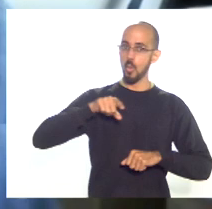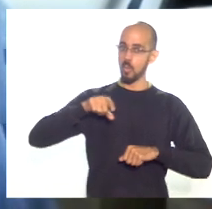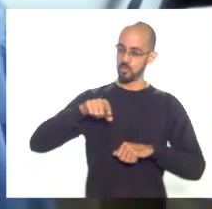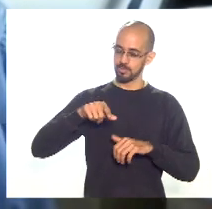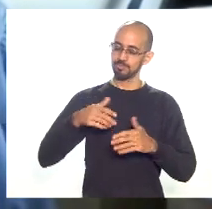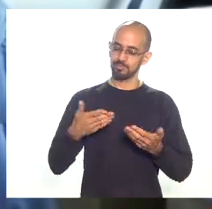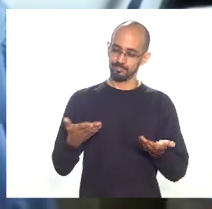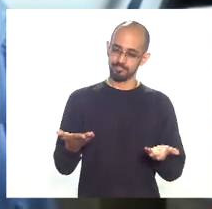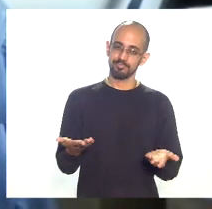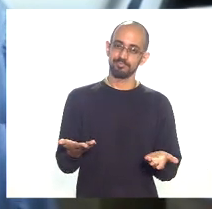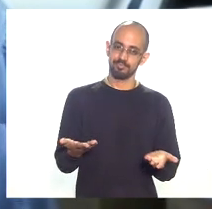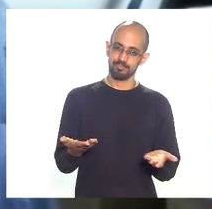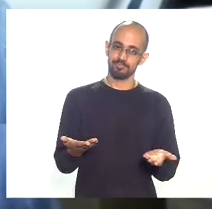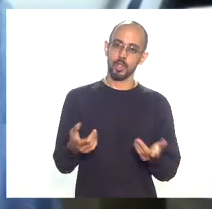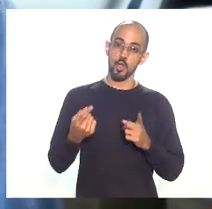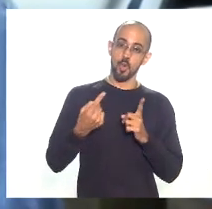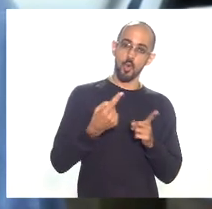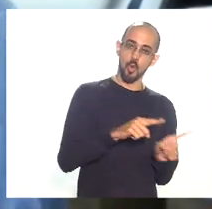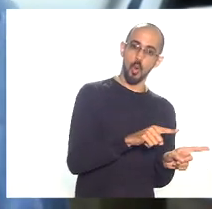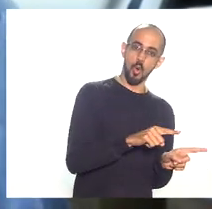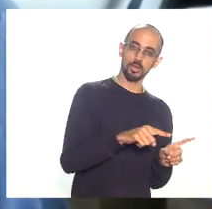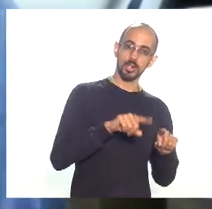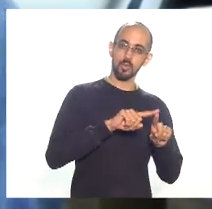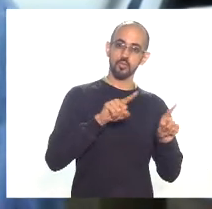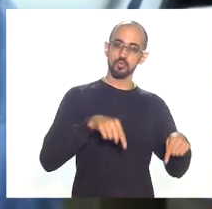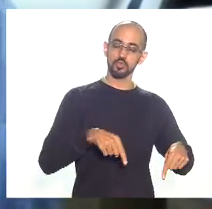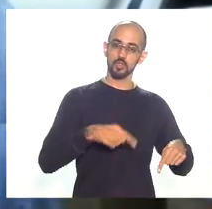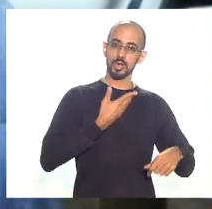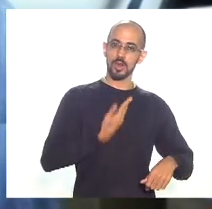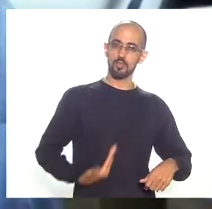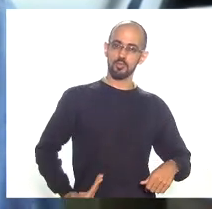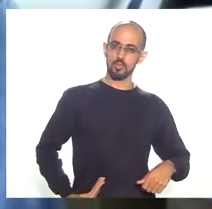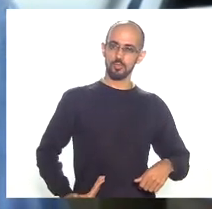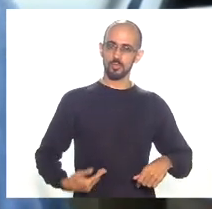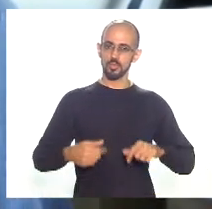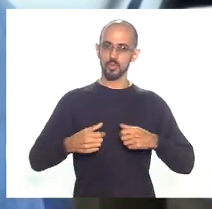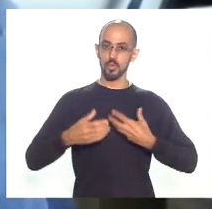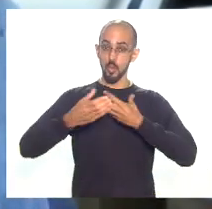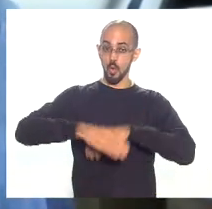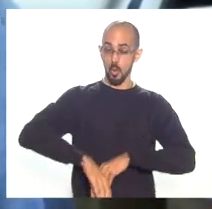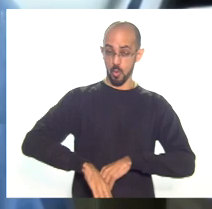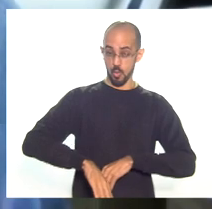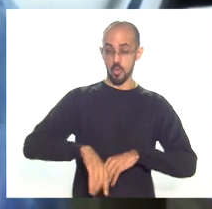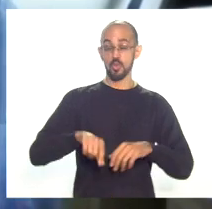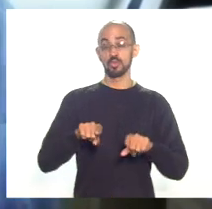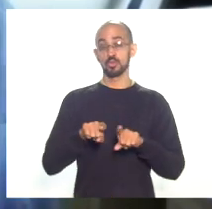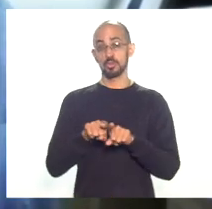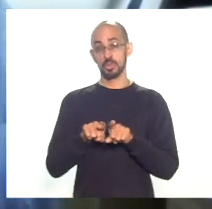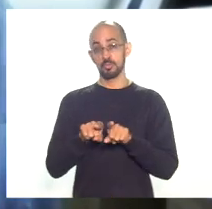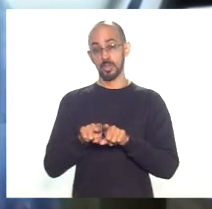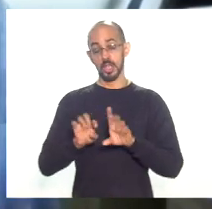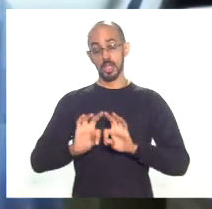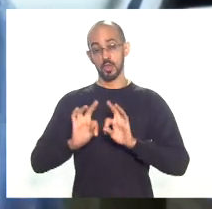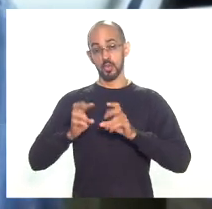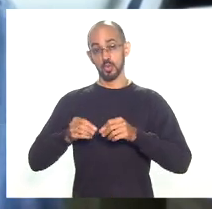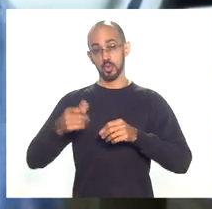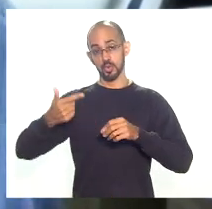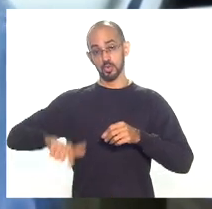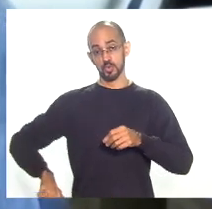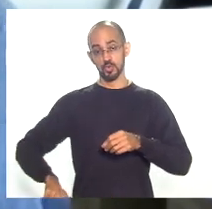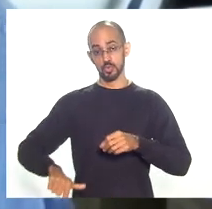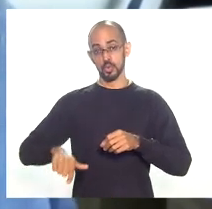contra o funcionarismo público contra o concurso público e todas as outras